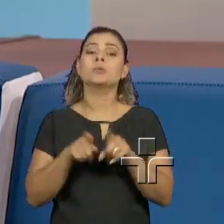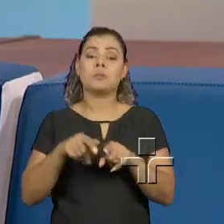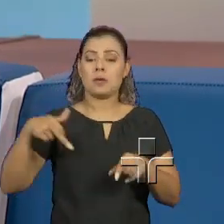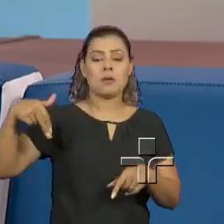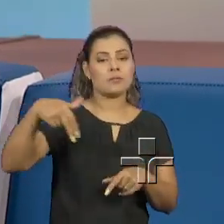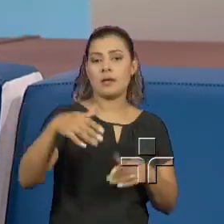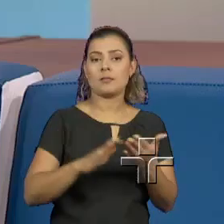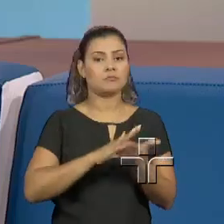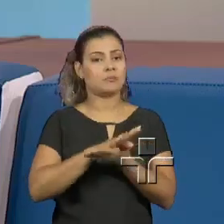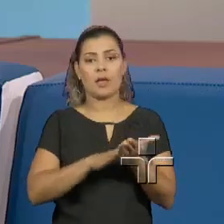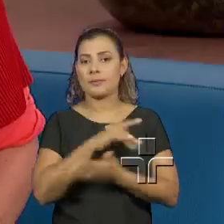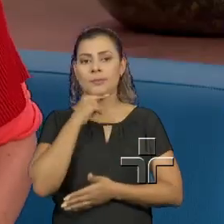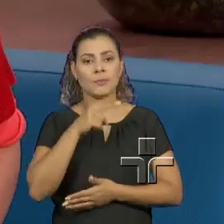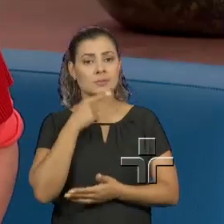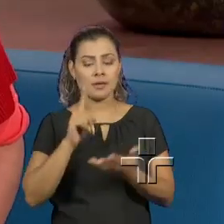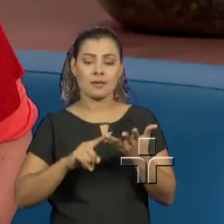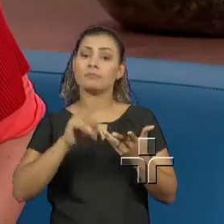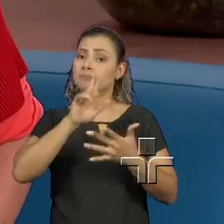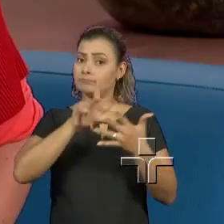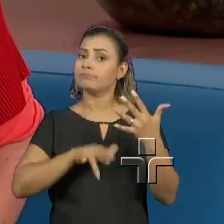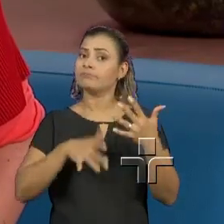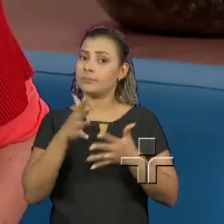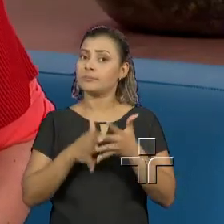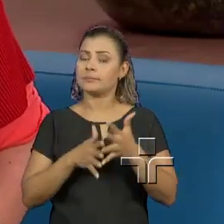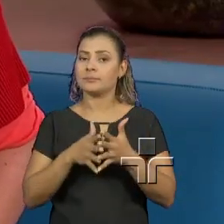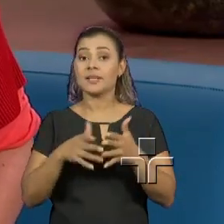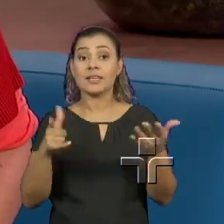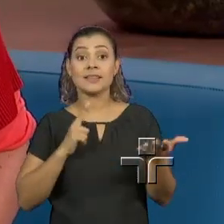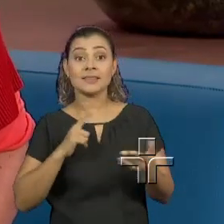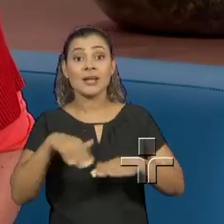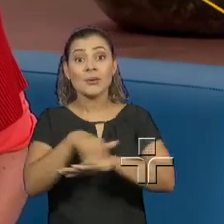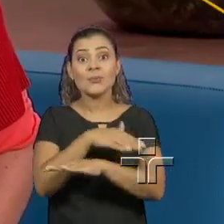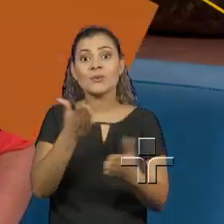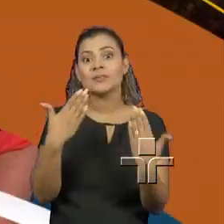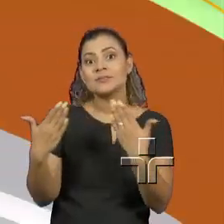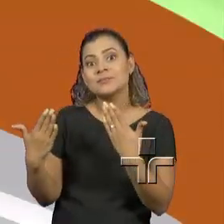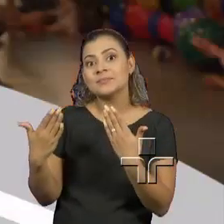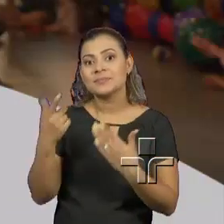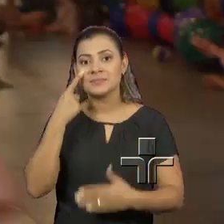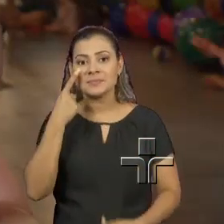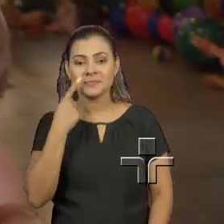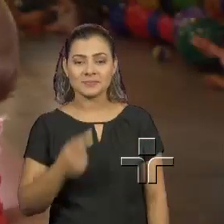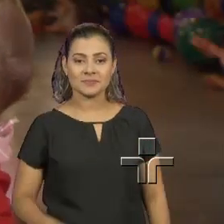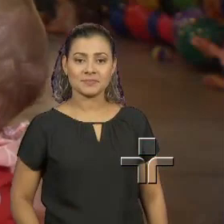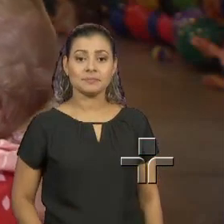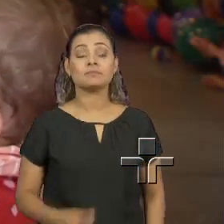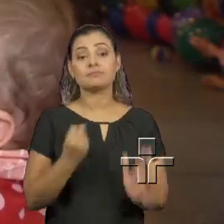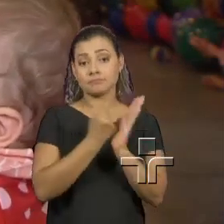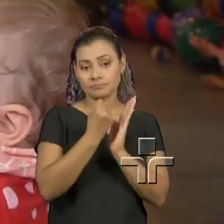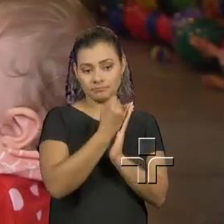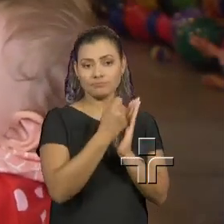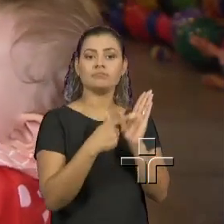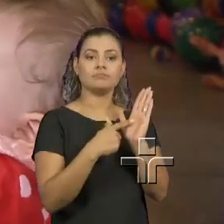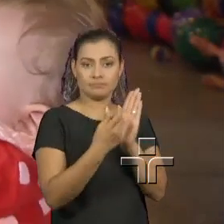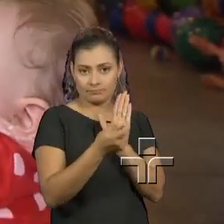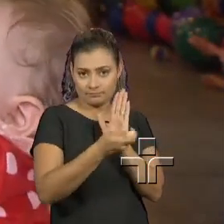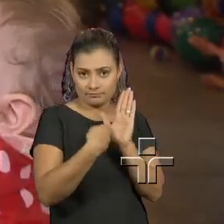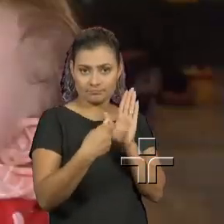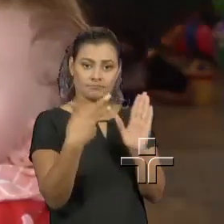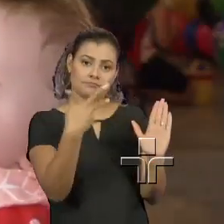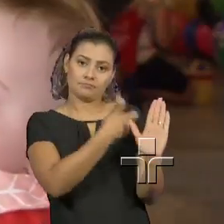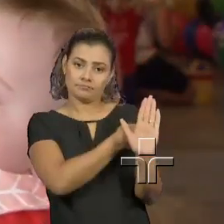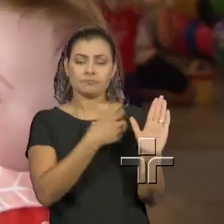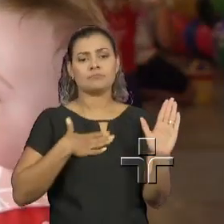não conseguir falar. Olha, e tem mais papo de rua no nosso Papo de Mãe. A carteirinha de vacinação da minha filha está em